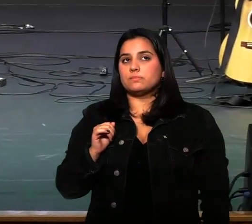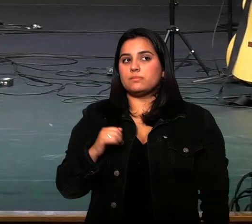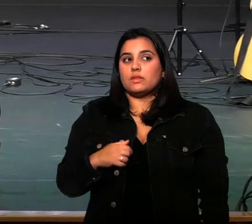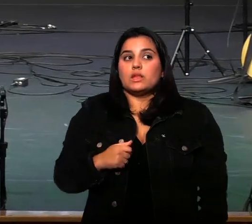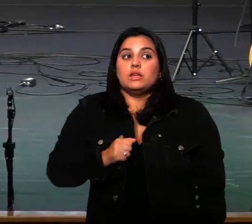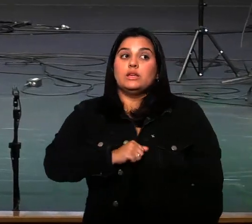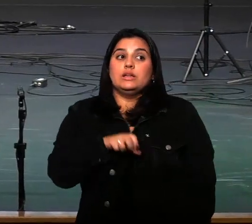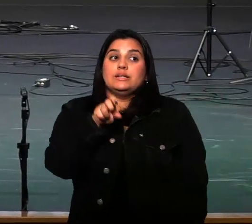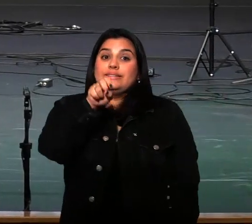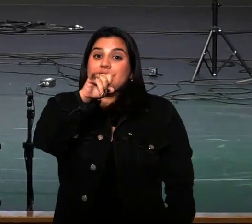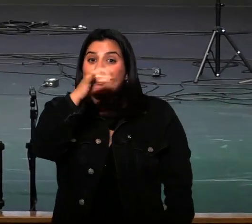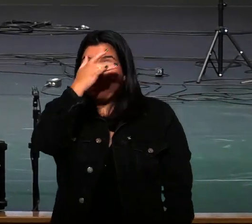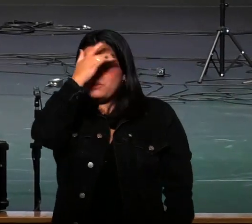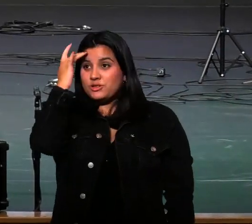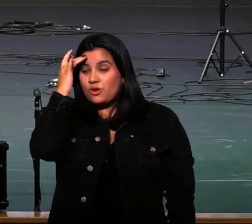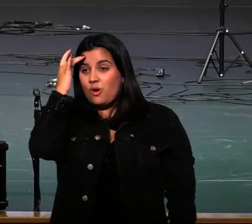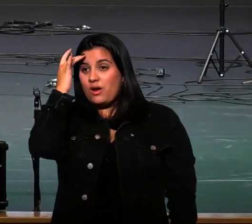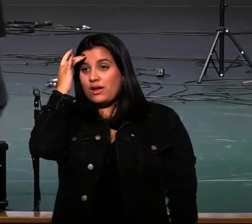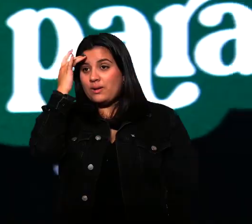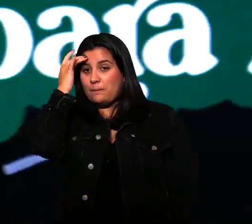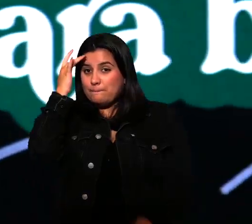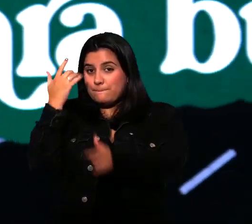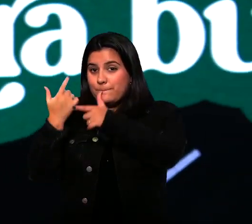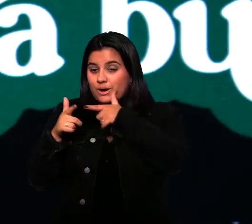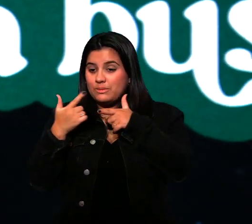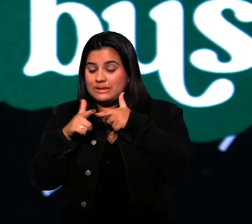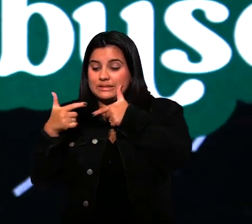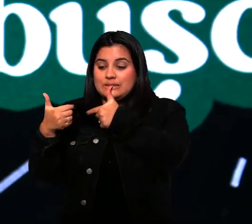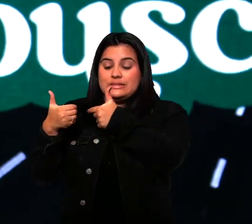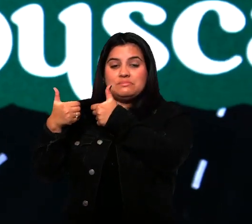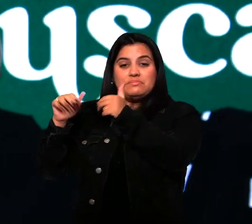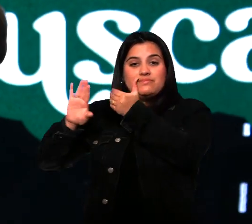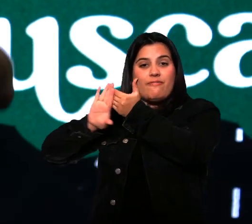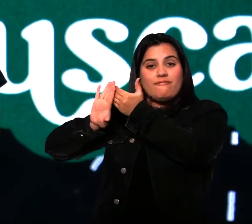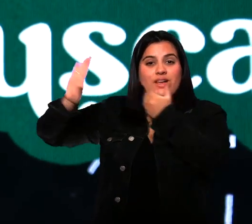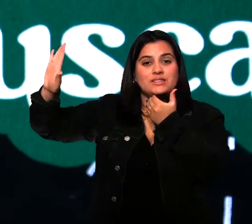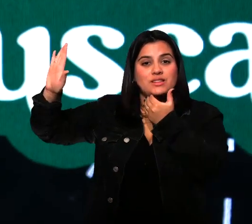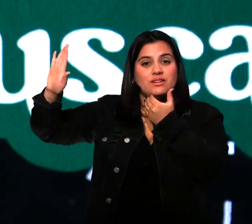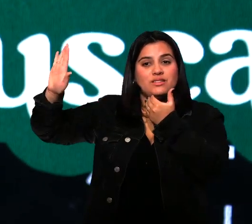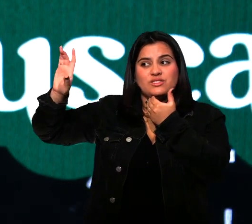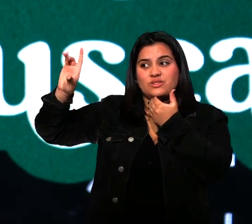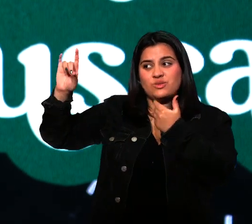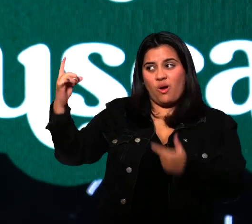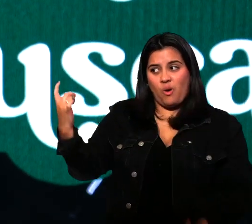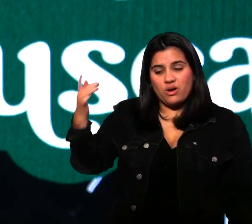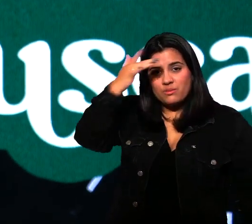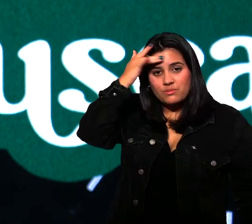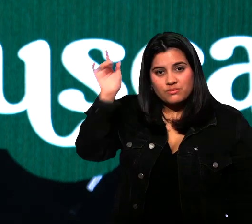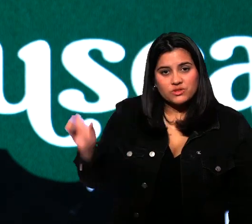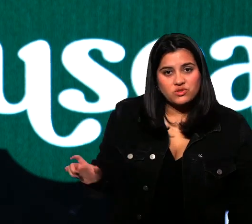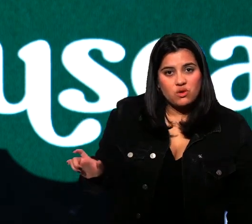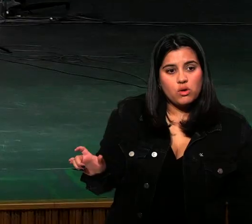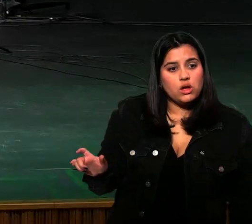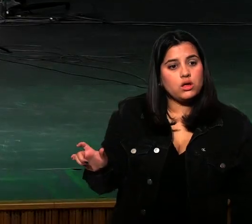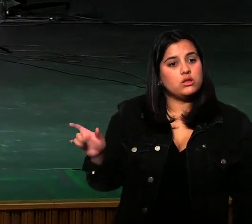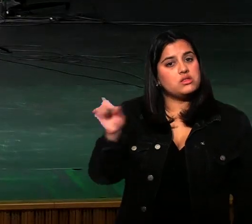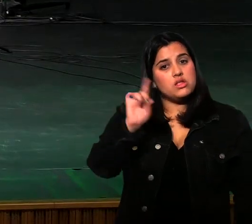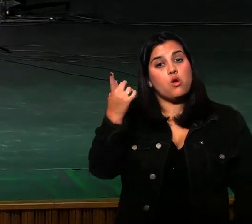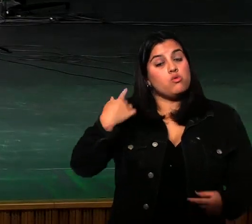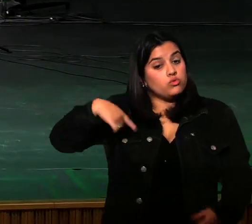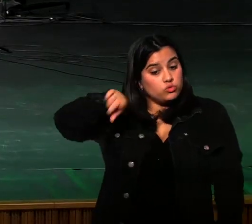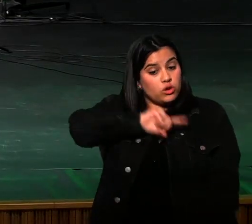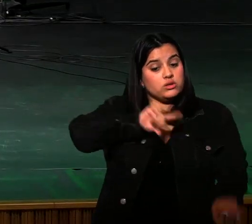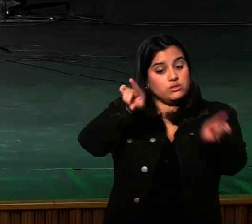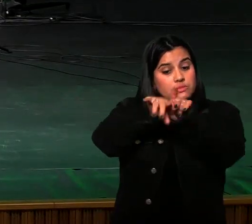não resolve as pendências e acaba se afastando do corpo de Cristo, não é só aquela pessoa. Nós